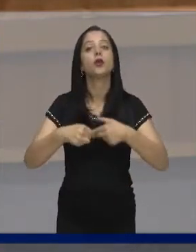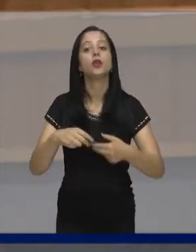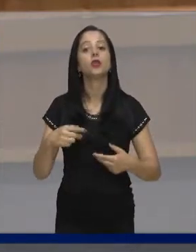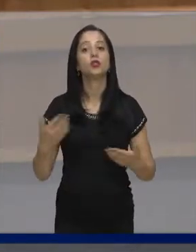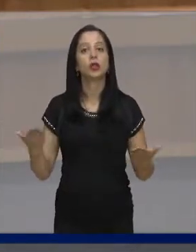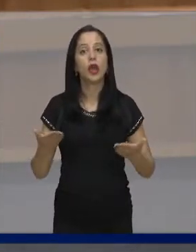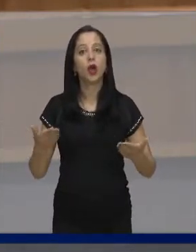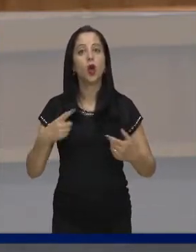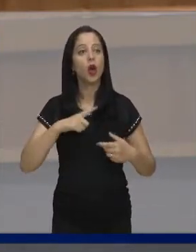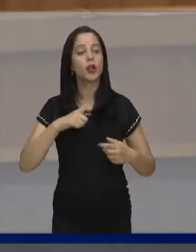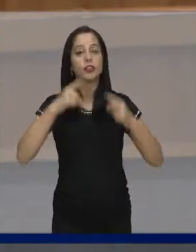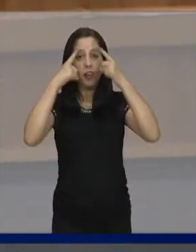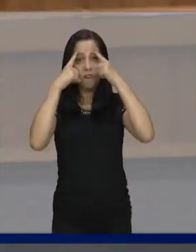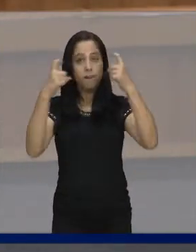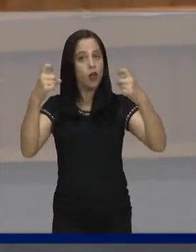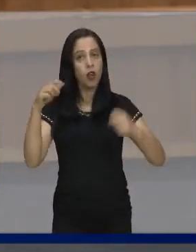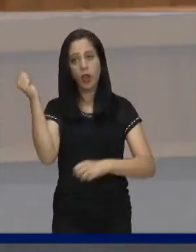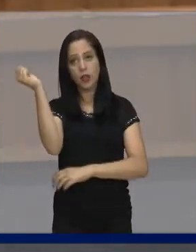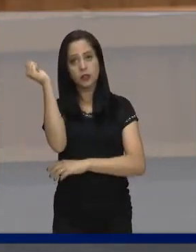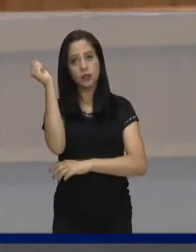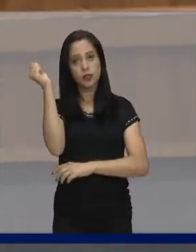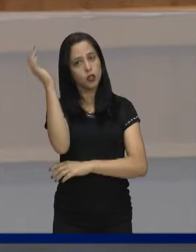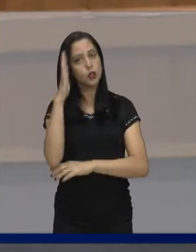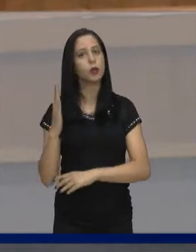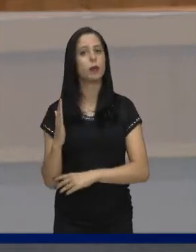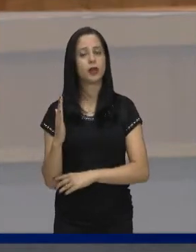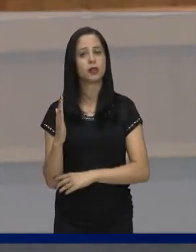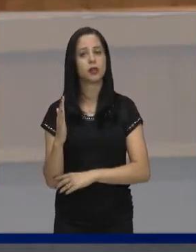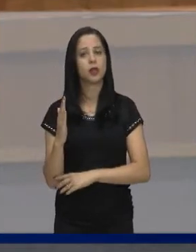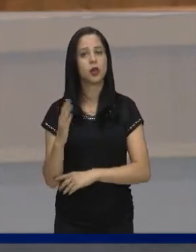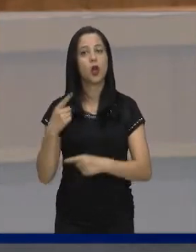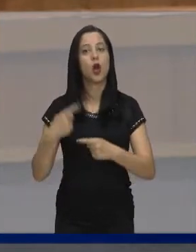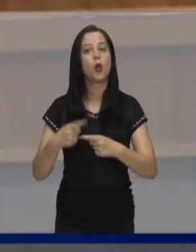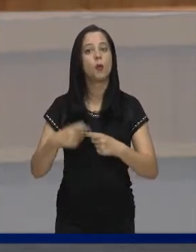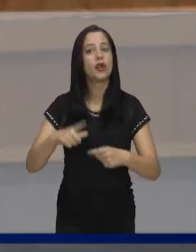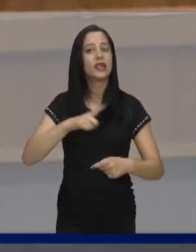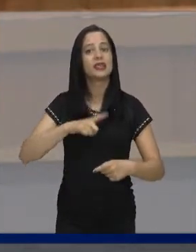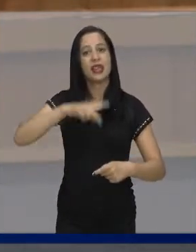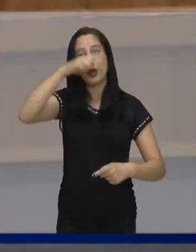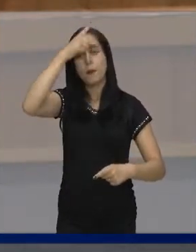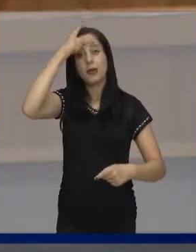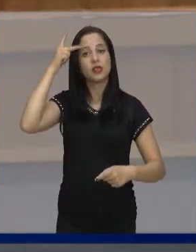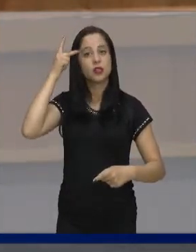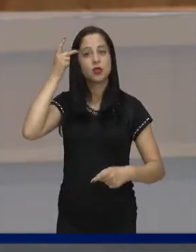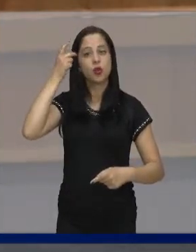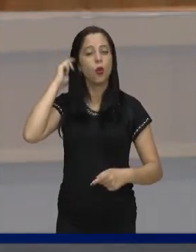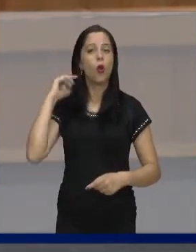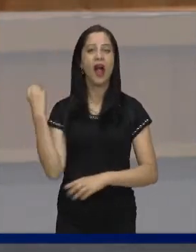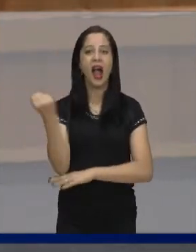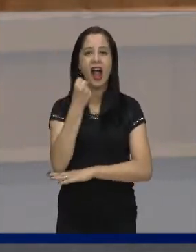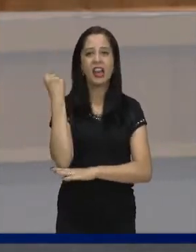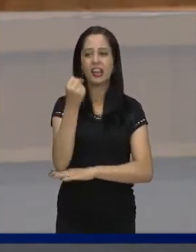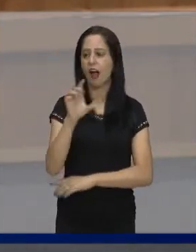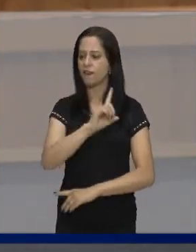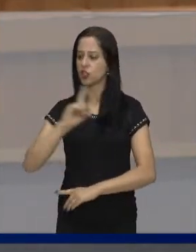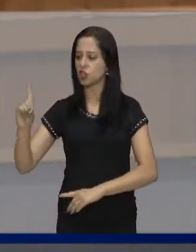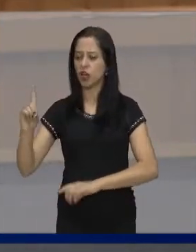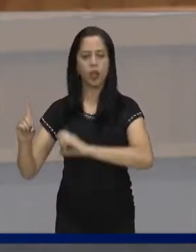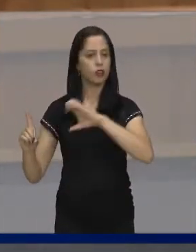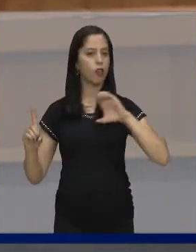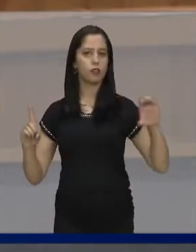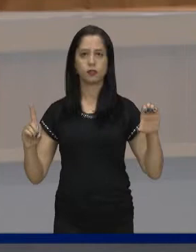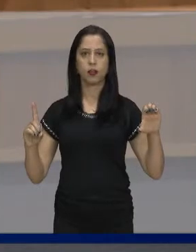vivendo violência no nosso país, por conta dos extremistas, tanto de esquerda como de